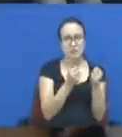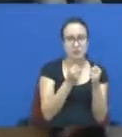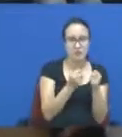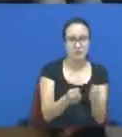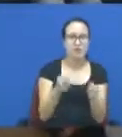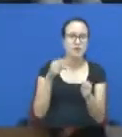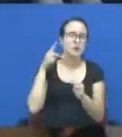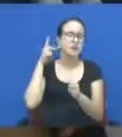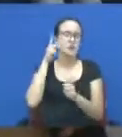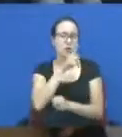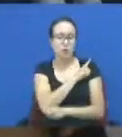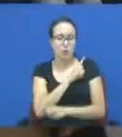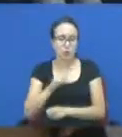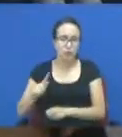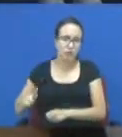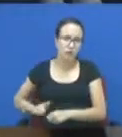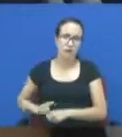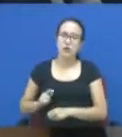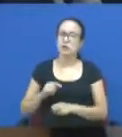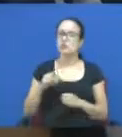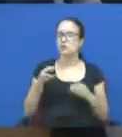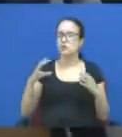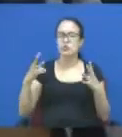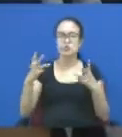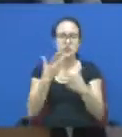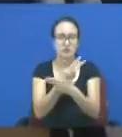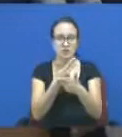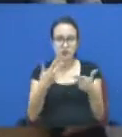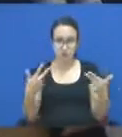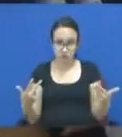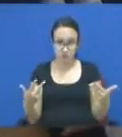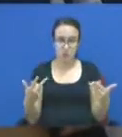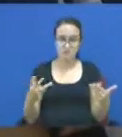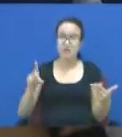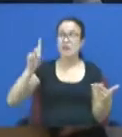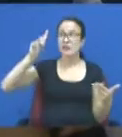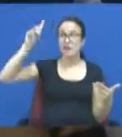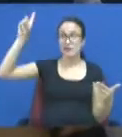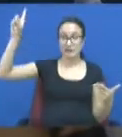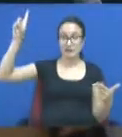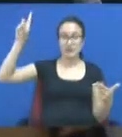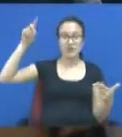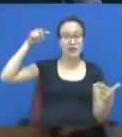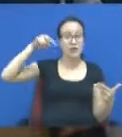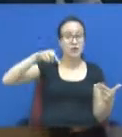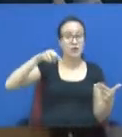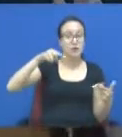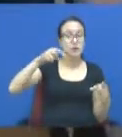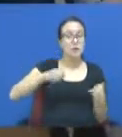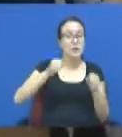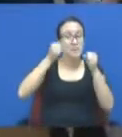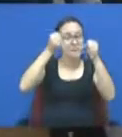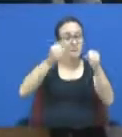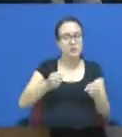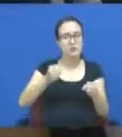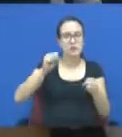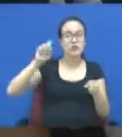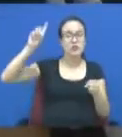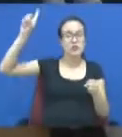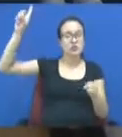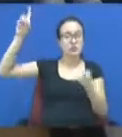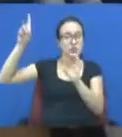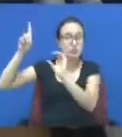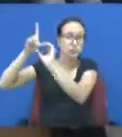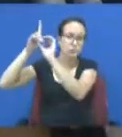governo são máscaras de Deus que exercem o poder em nome de Deus, pois esta é a sua maneira, a maneira de Deus governar